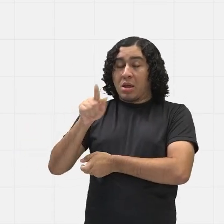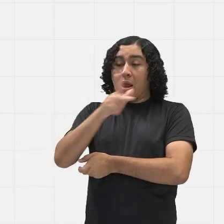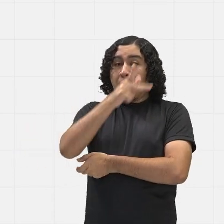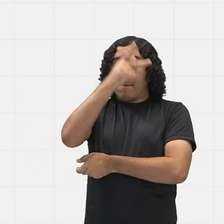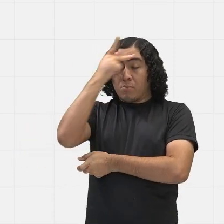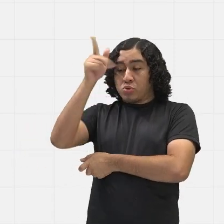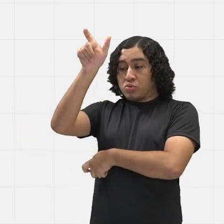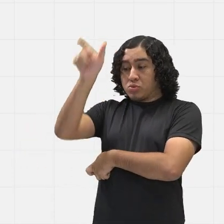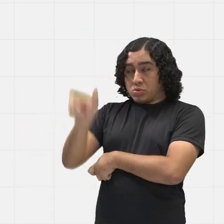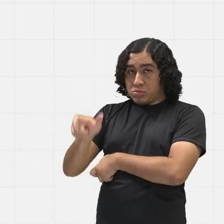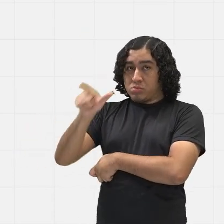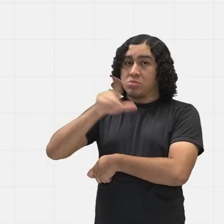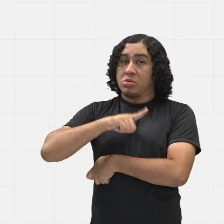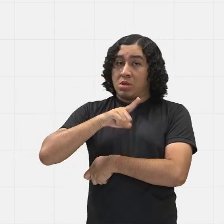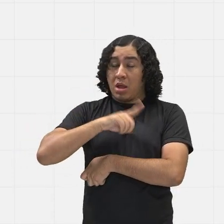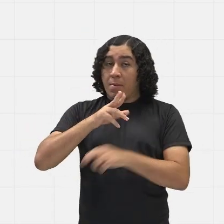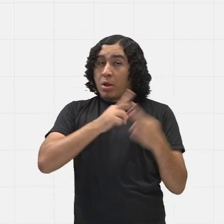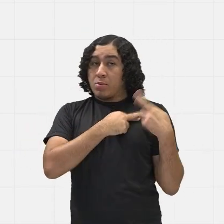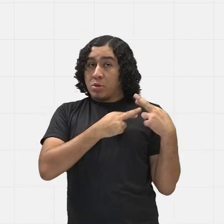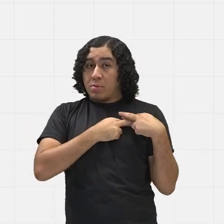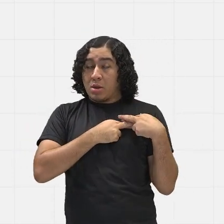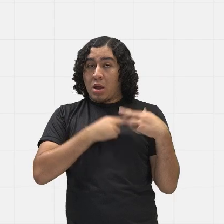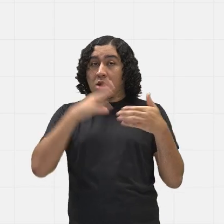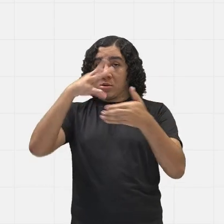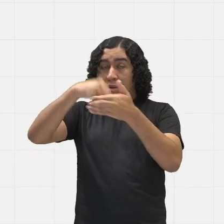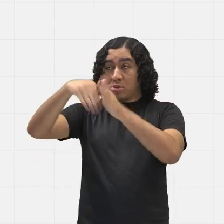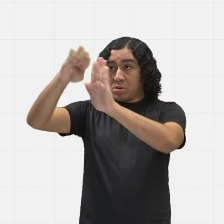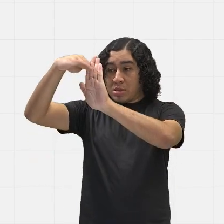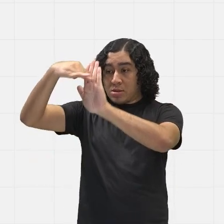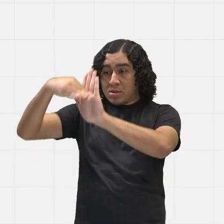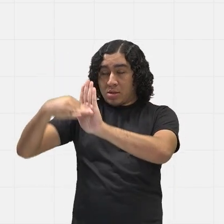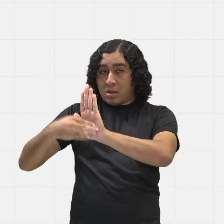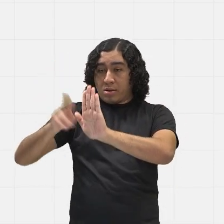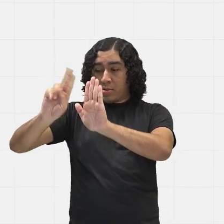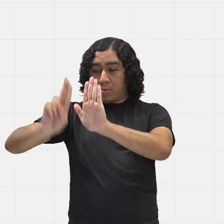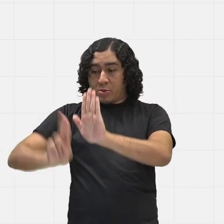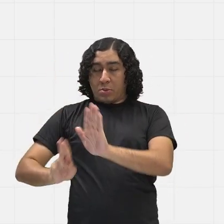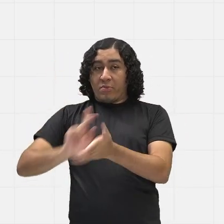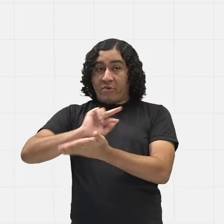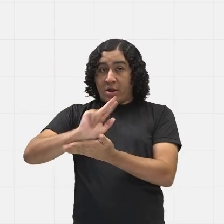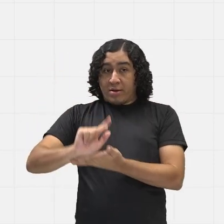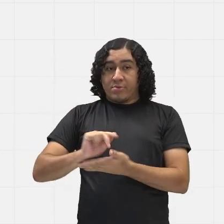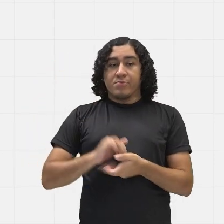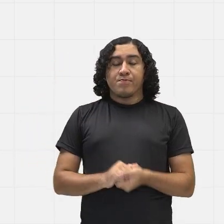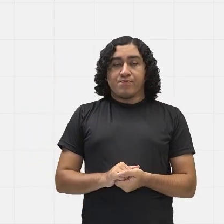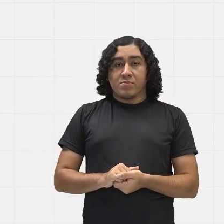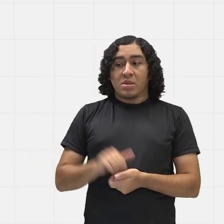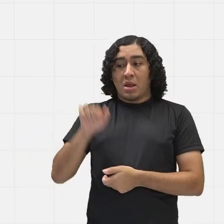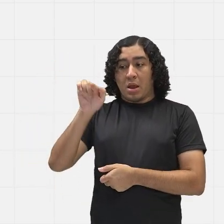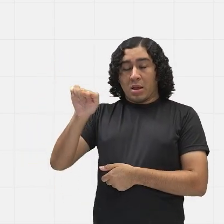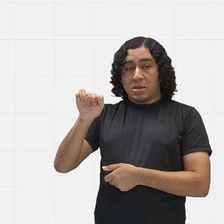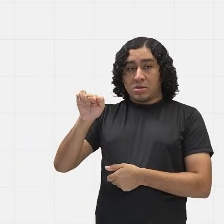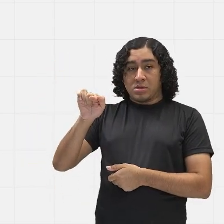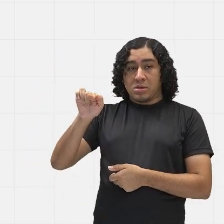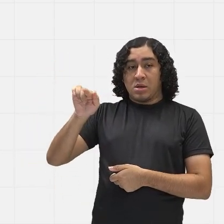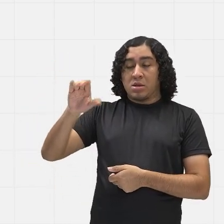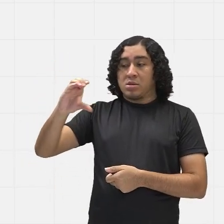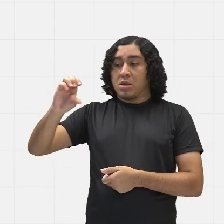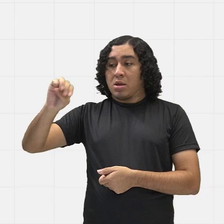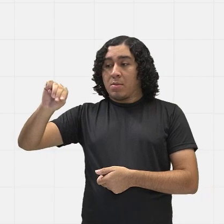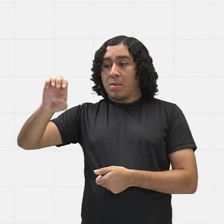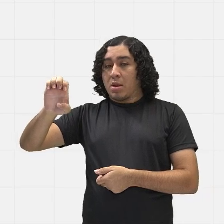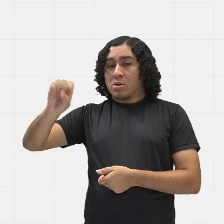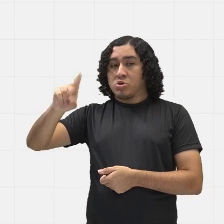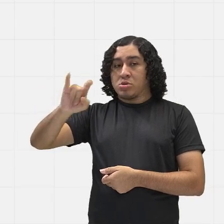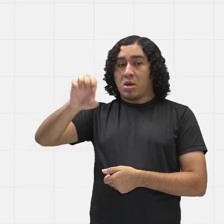funcionalidade dentro daquela lista de usuários que está ali no seu canal. O CME social, ele é responsável pela